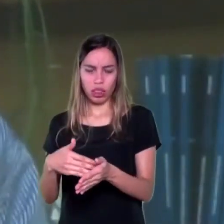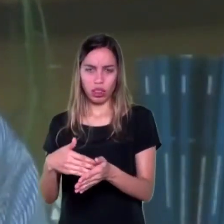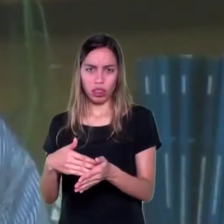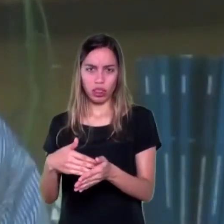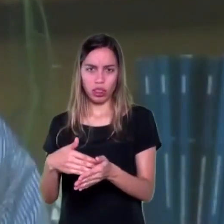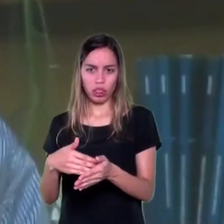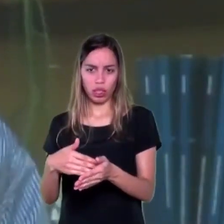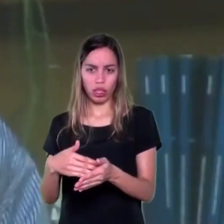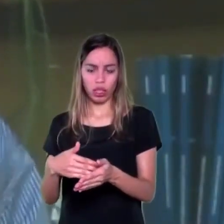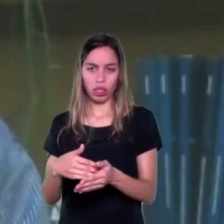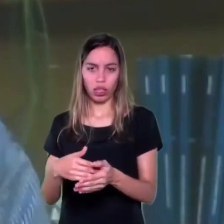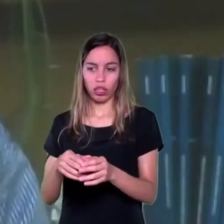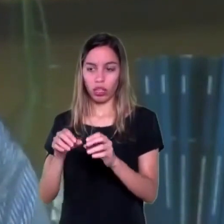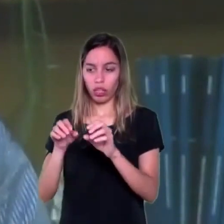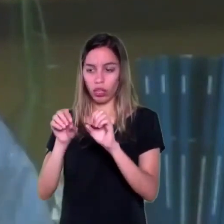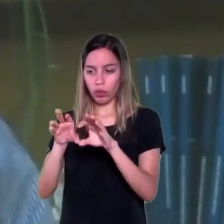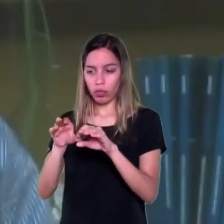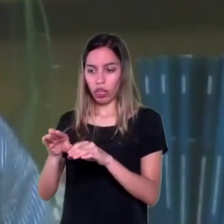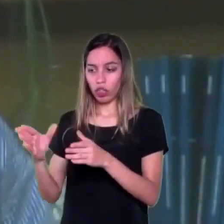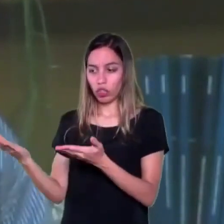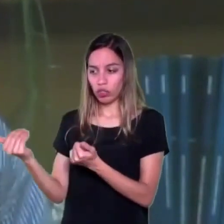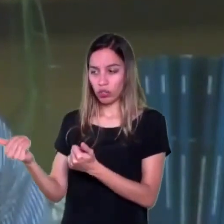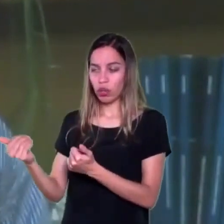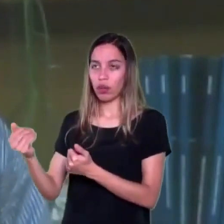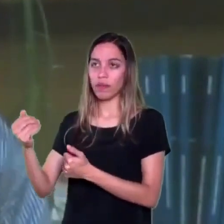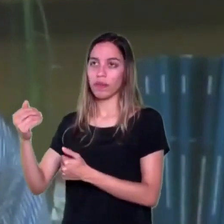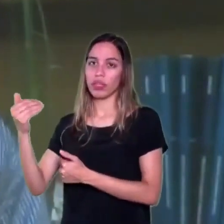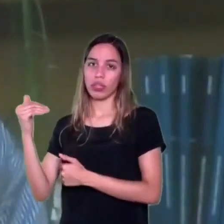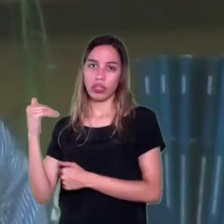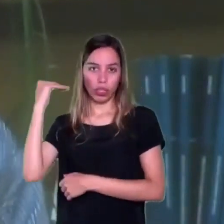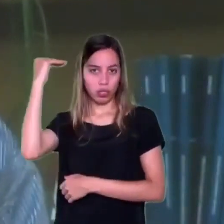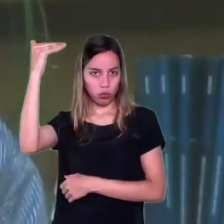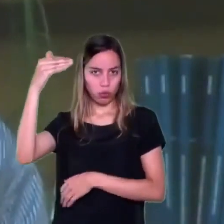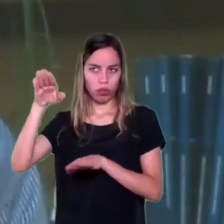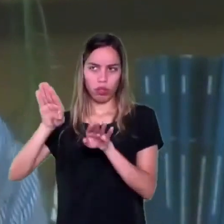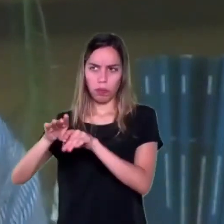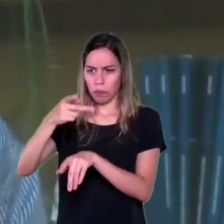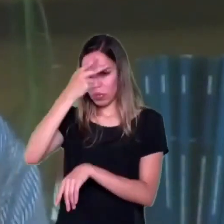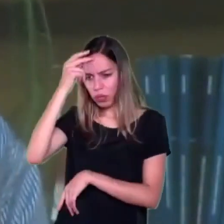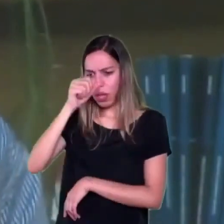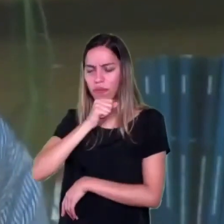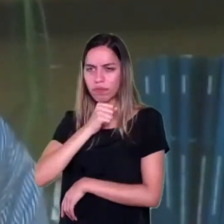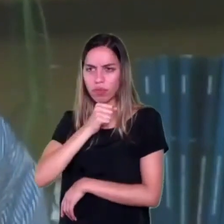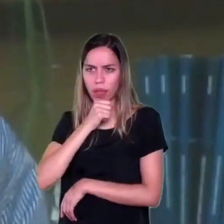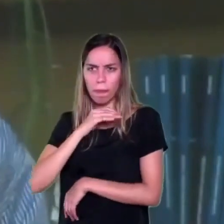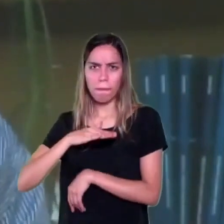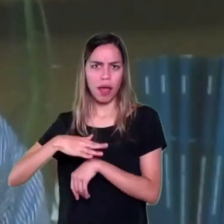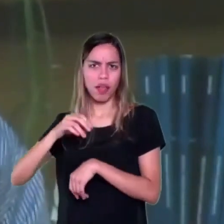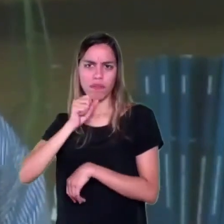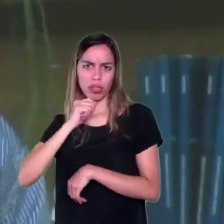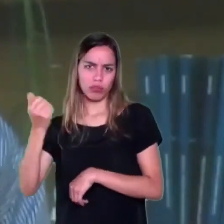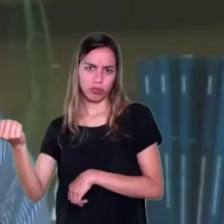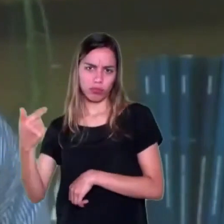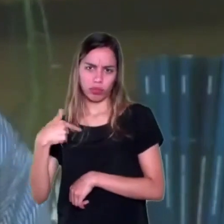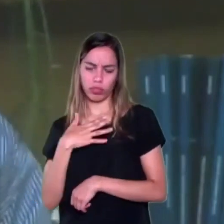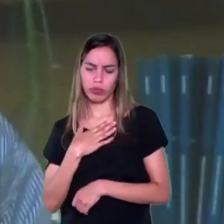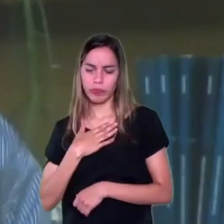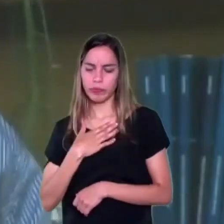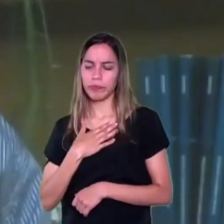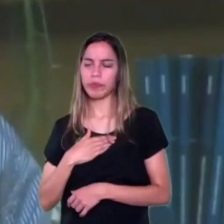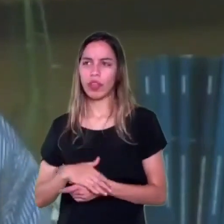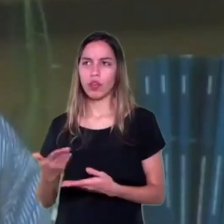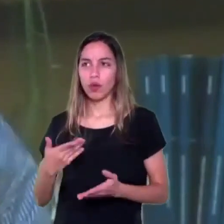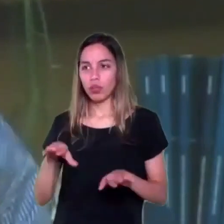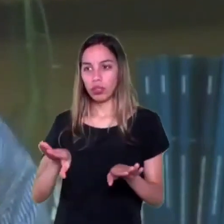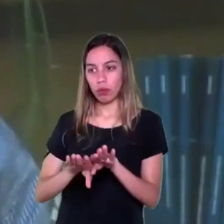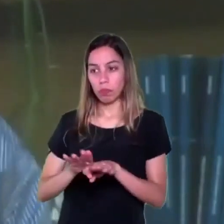jovens e adultos, para idosos, pessoas muito mais velhas que eu, e hoje na faculdade, né, para o curso